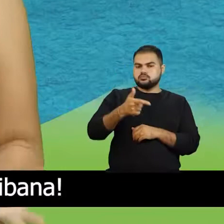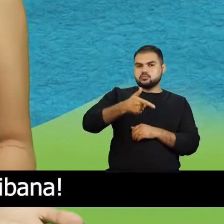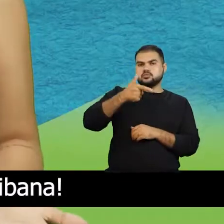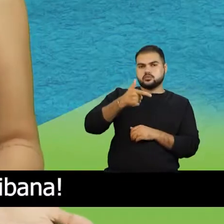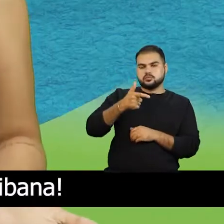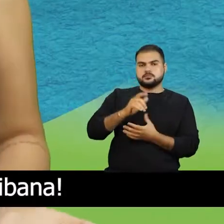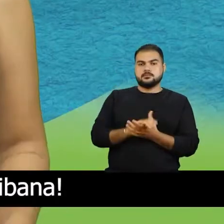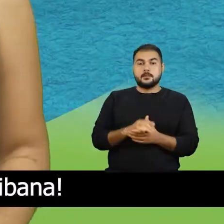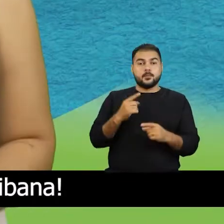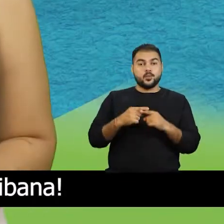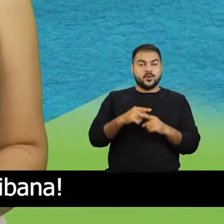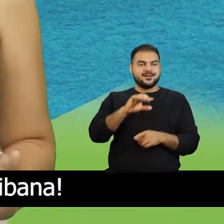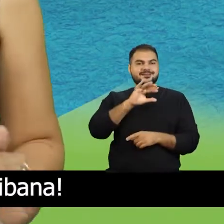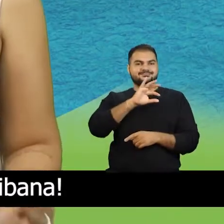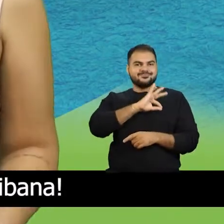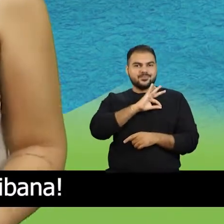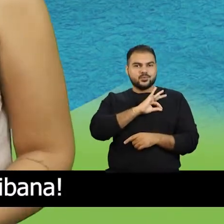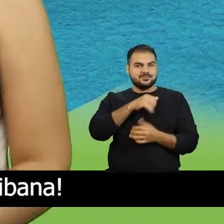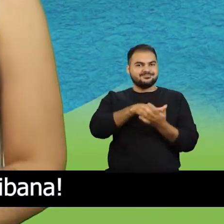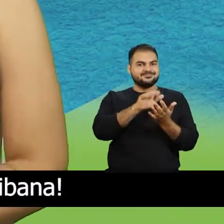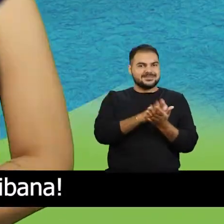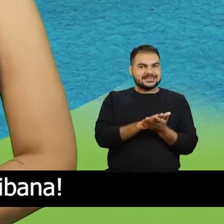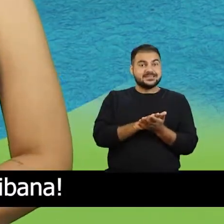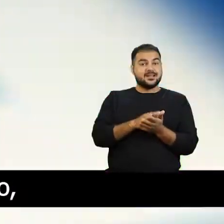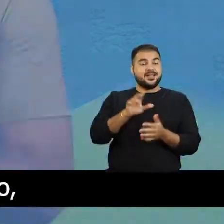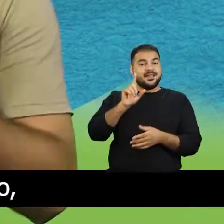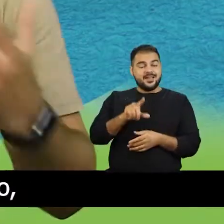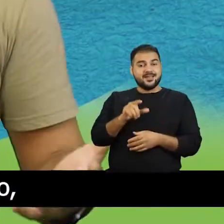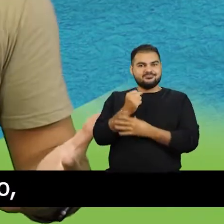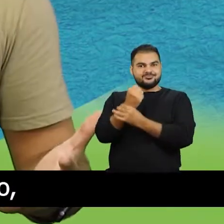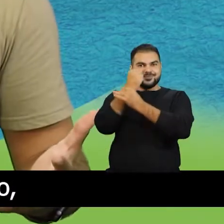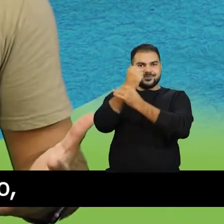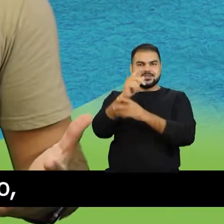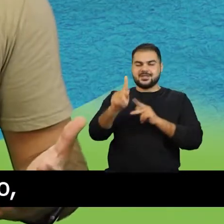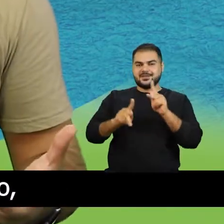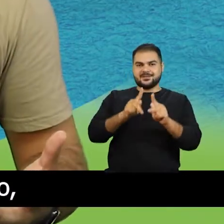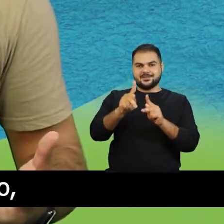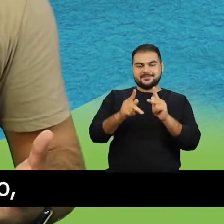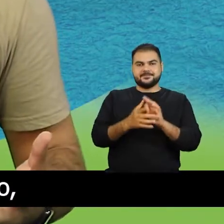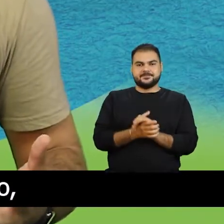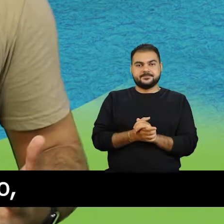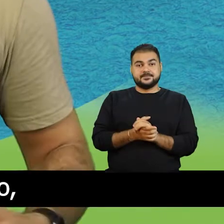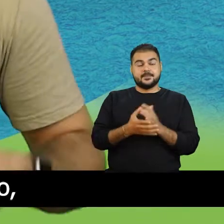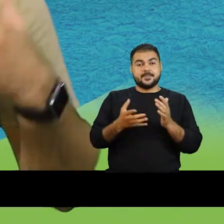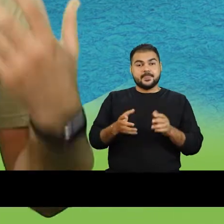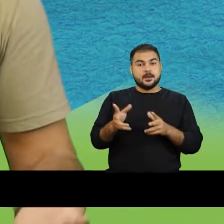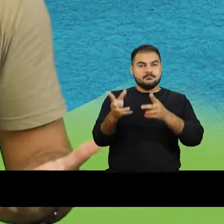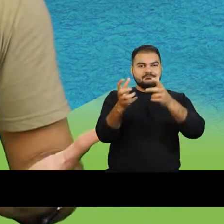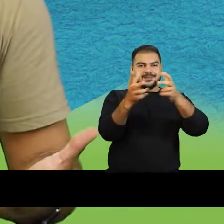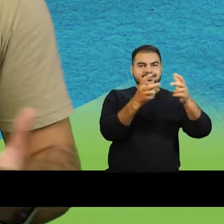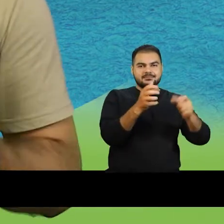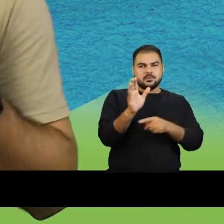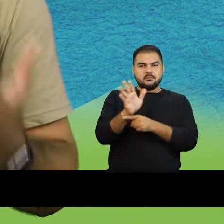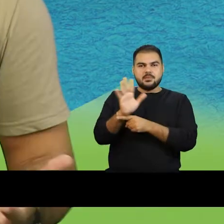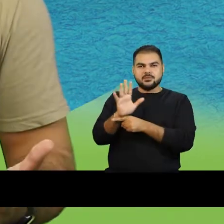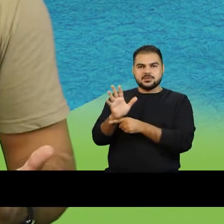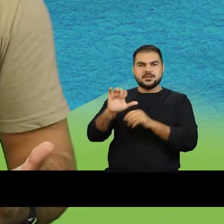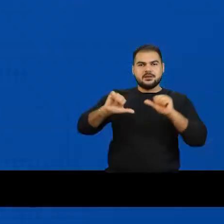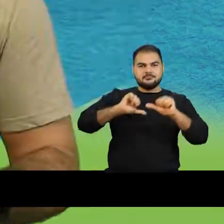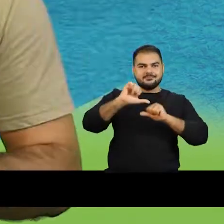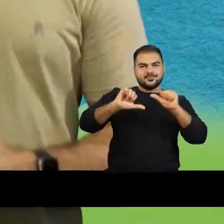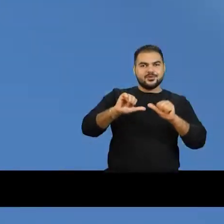É mais segurança para toda a população parnaibana. Em todos os lados, vemos a mão do trabalho, da melhoria e